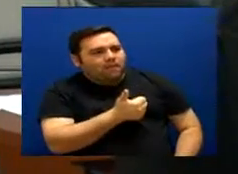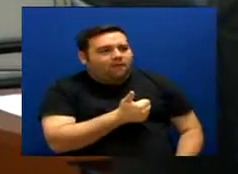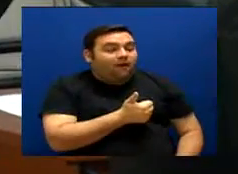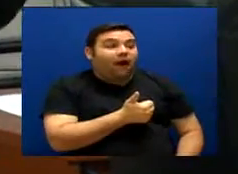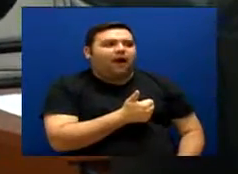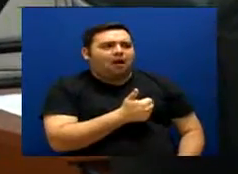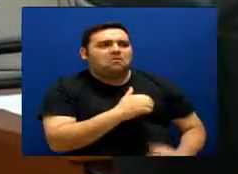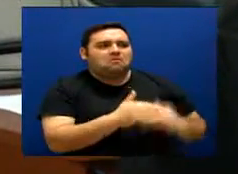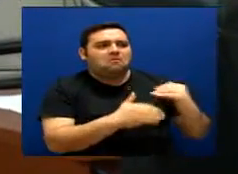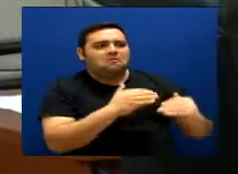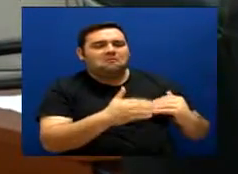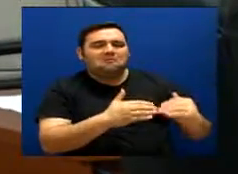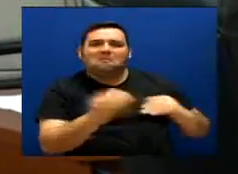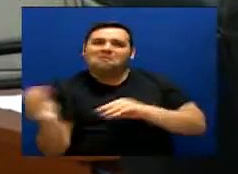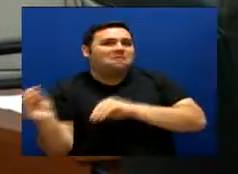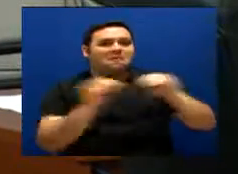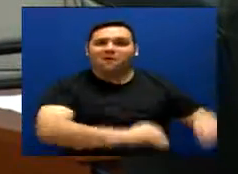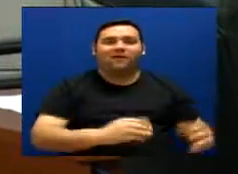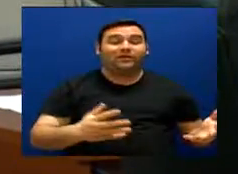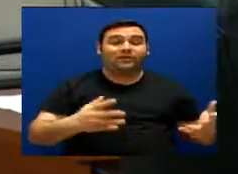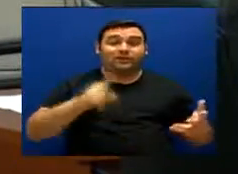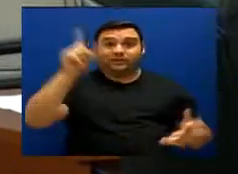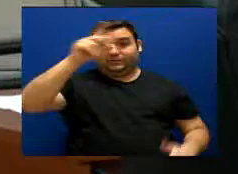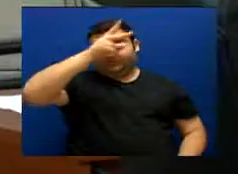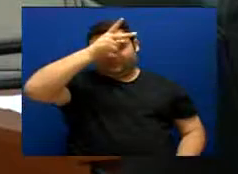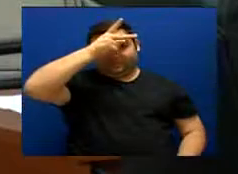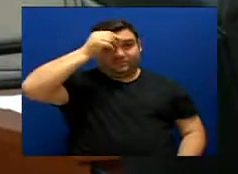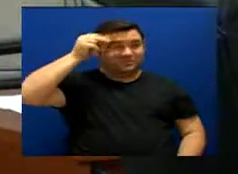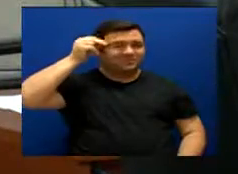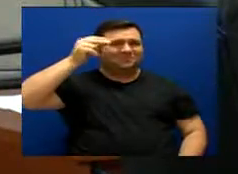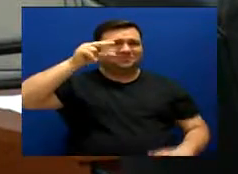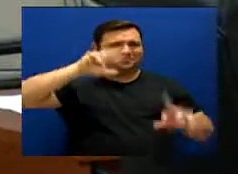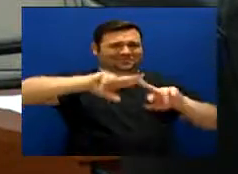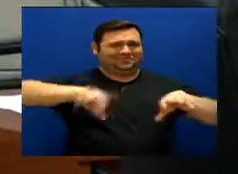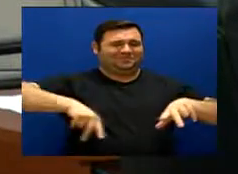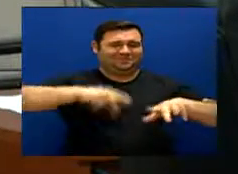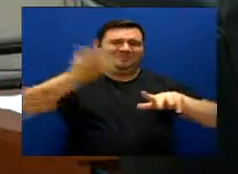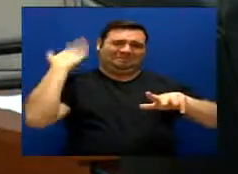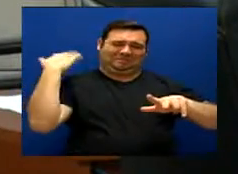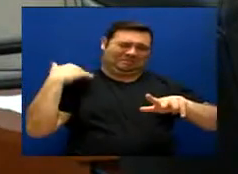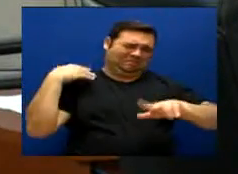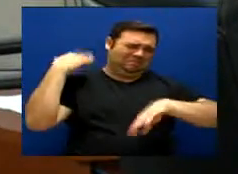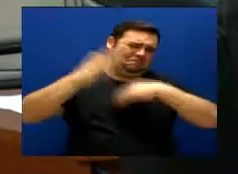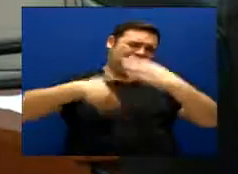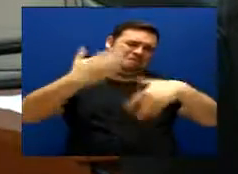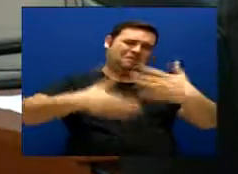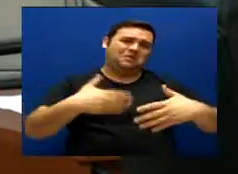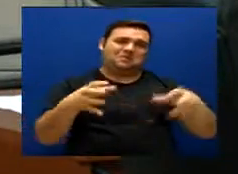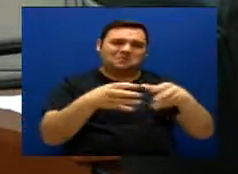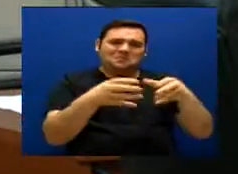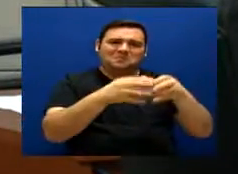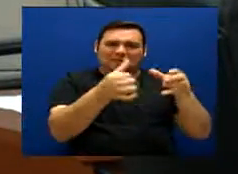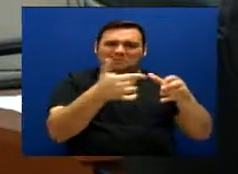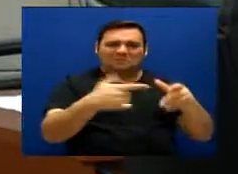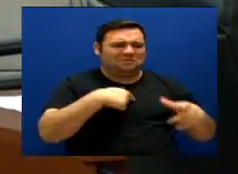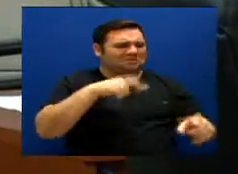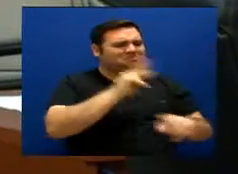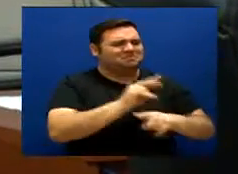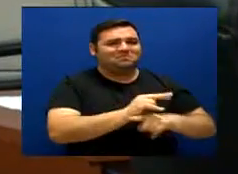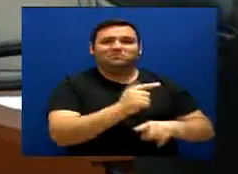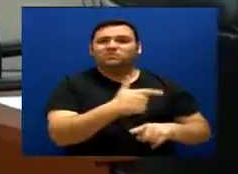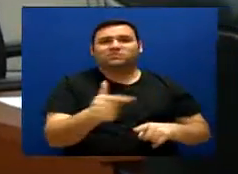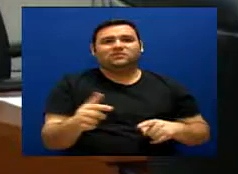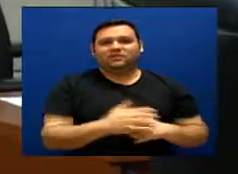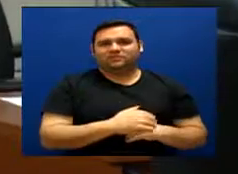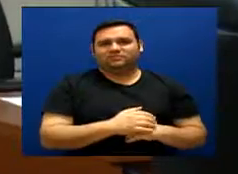o poder público, onde vários prefeitos se passaram, nunca olharam para o São Bento. Não adianta também querer a gente